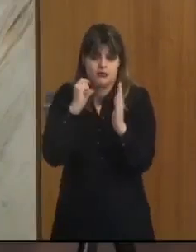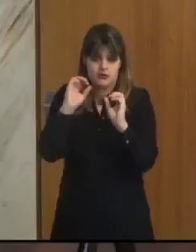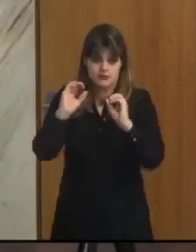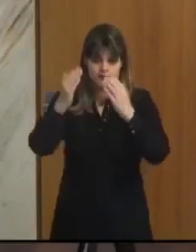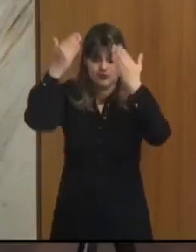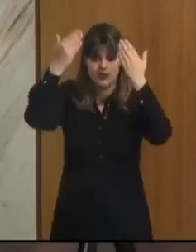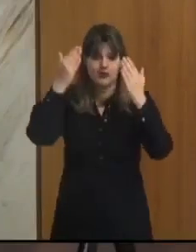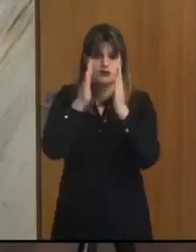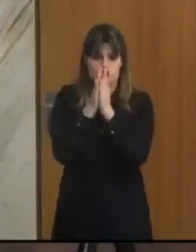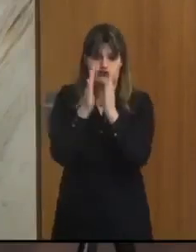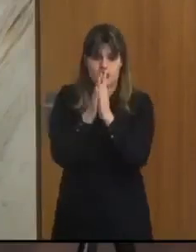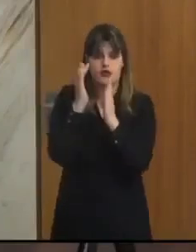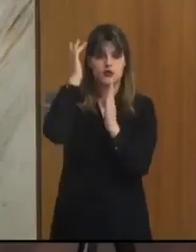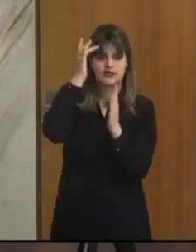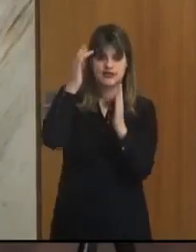de Santa Cruz.